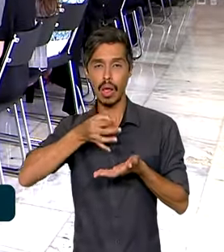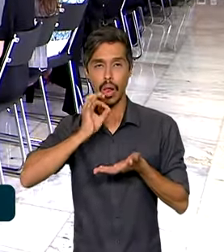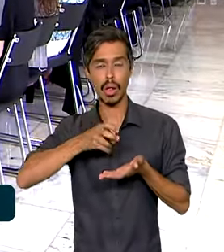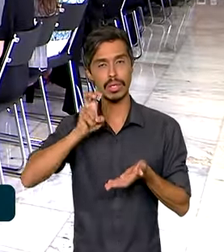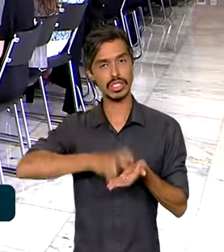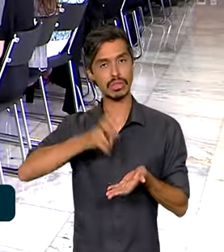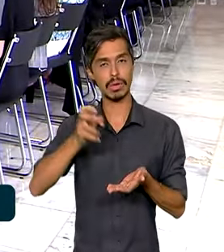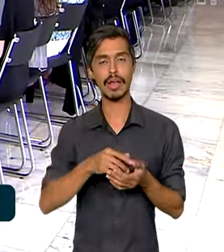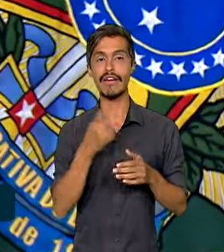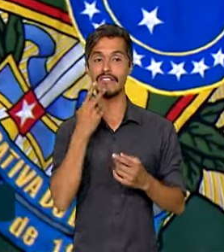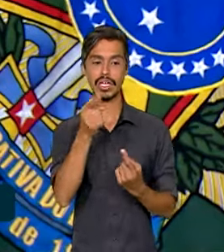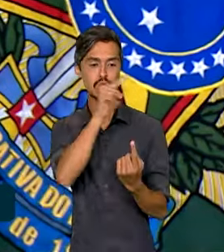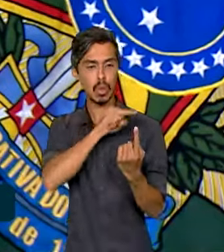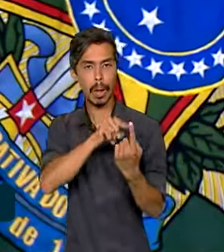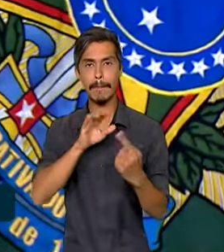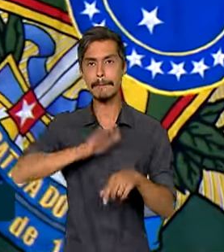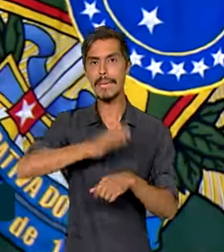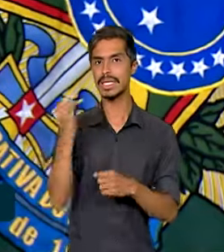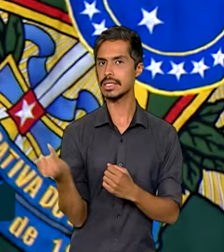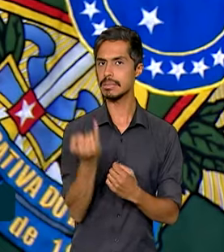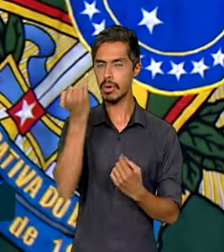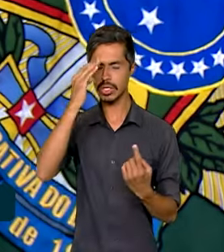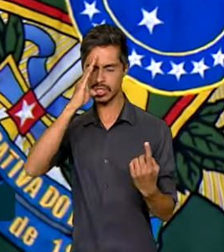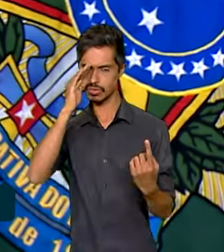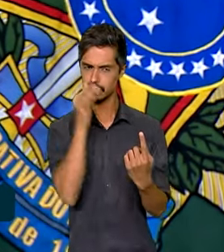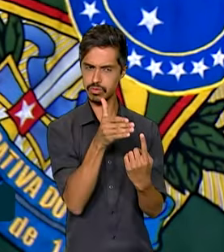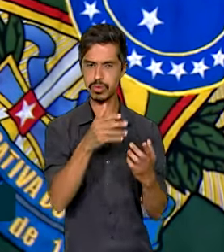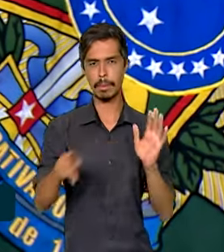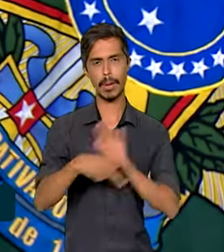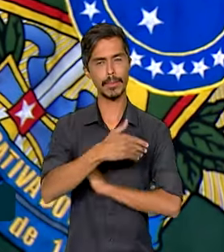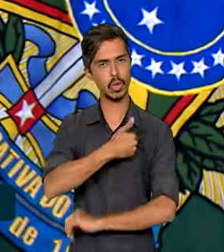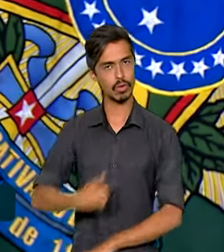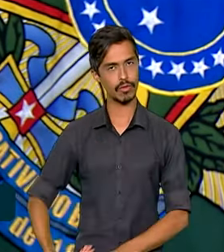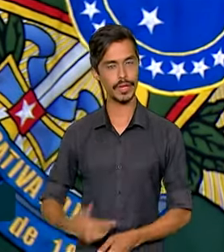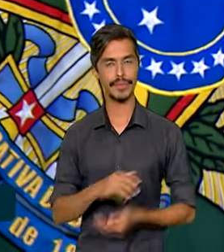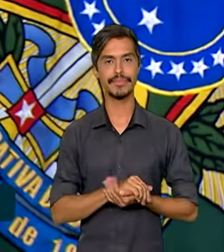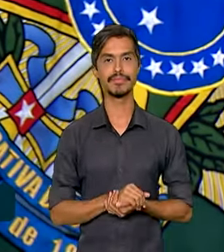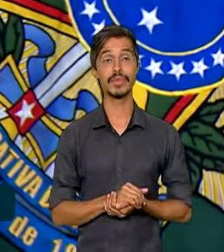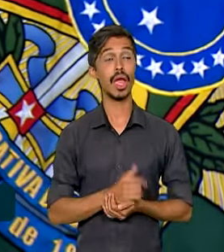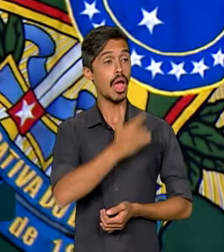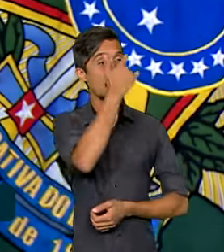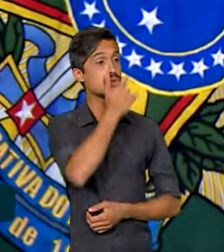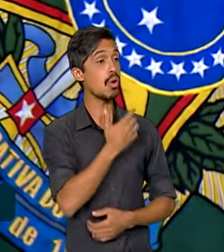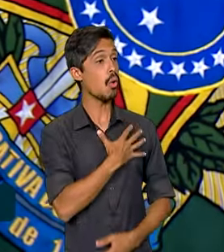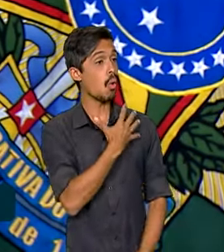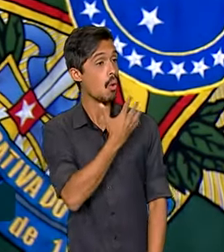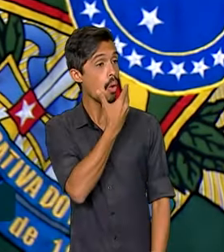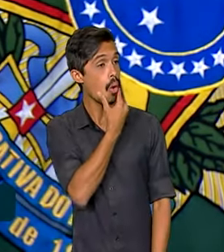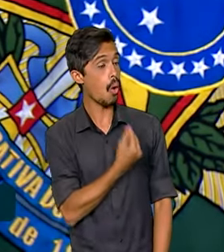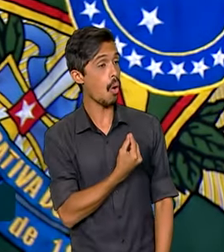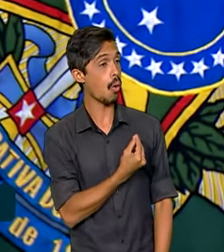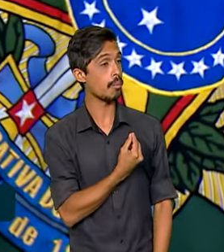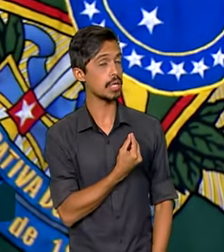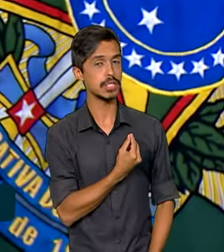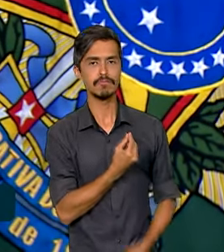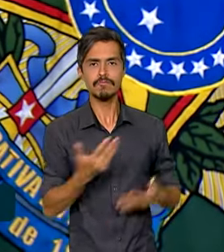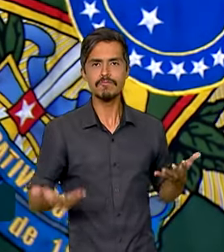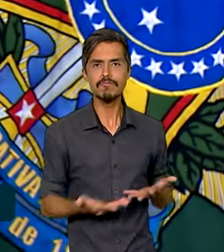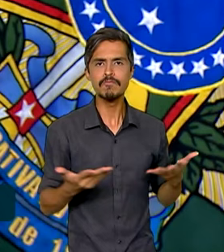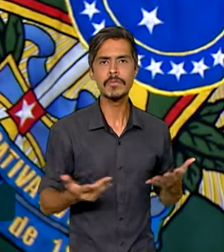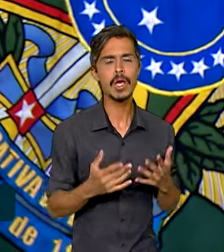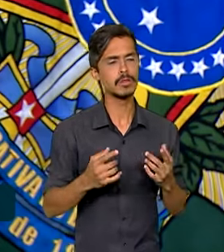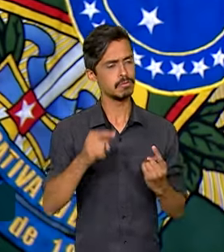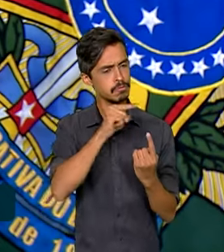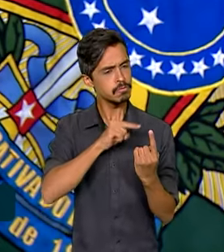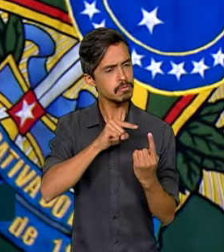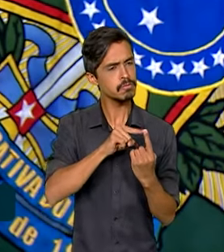objetivo mais importante a ser alcançado pelo governo como eu sou um homem motivado a causas e é